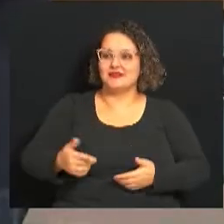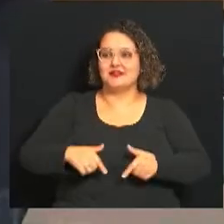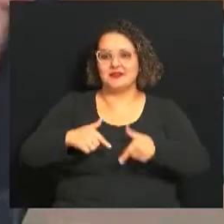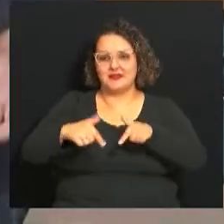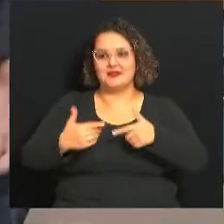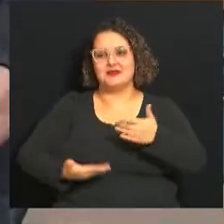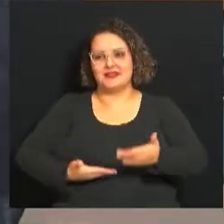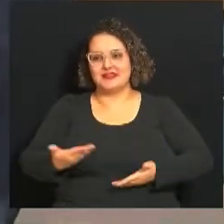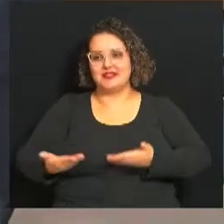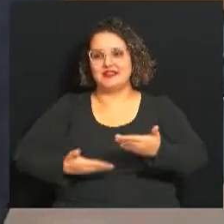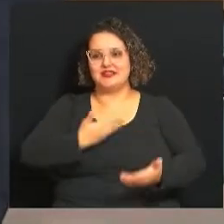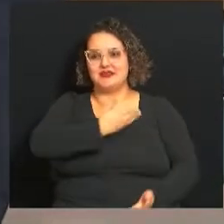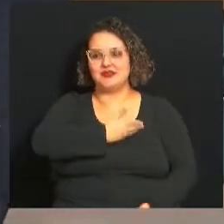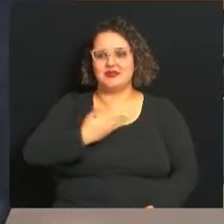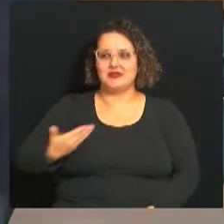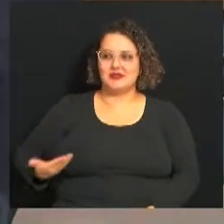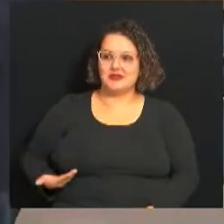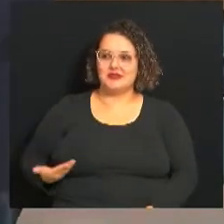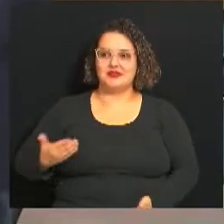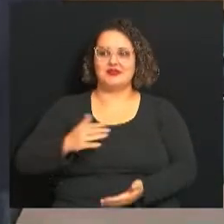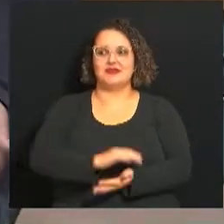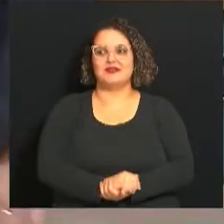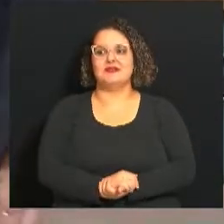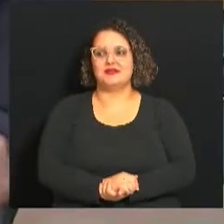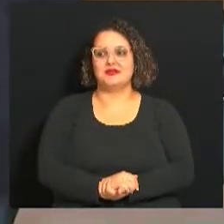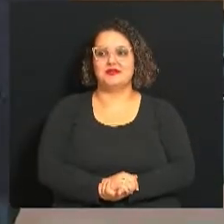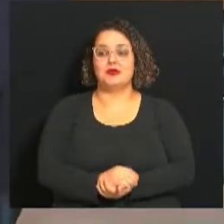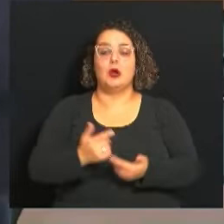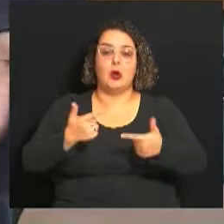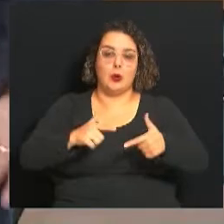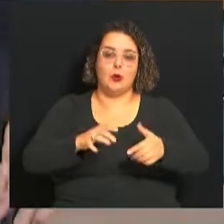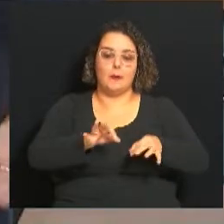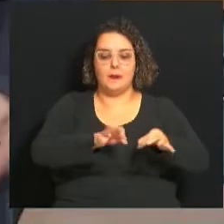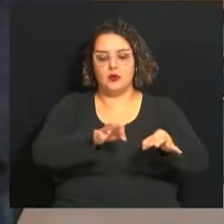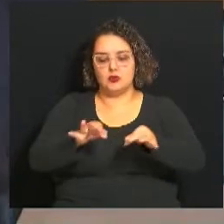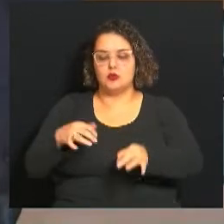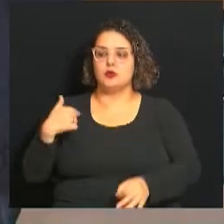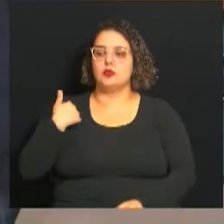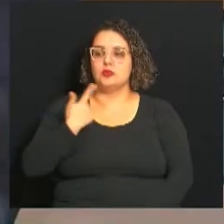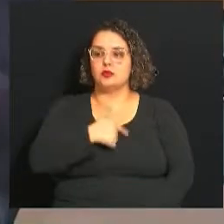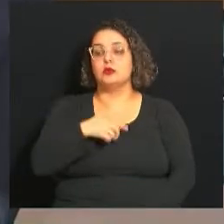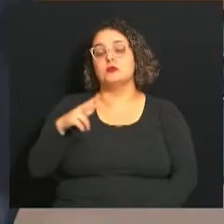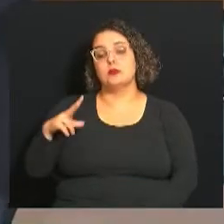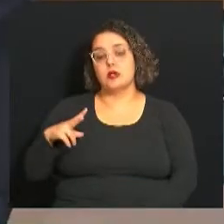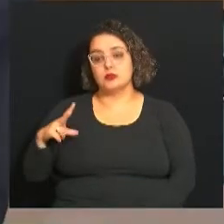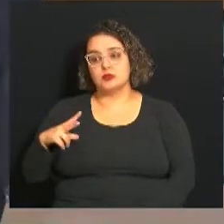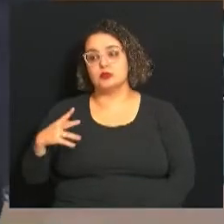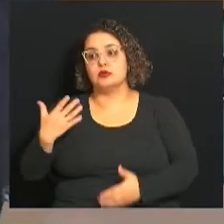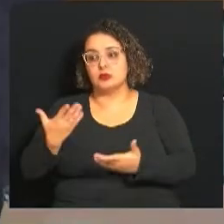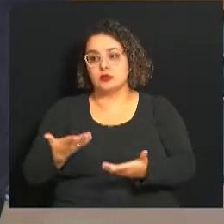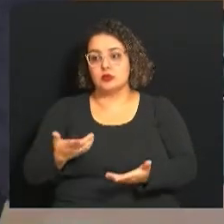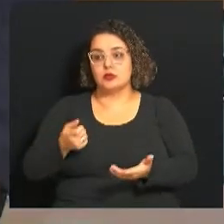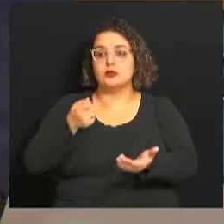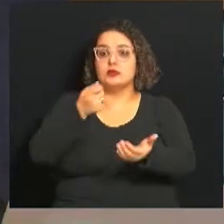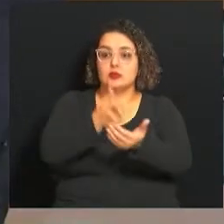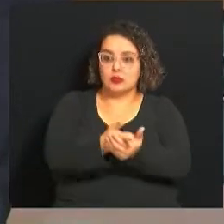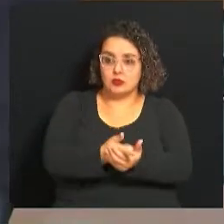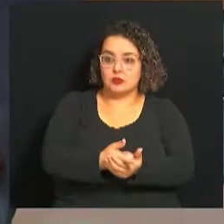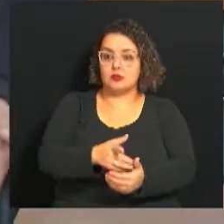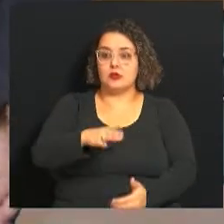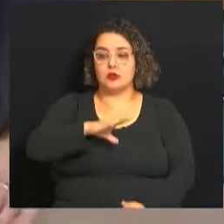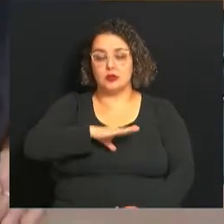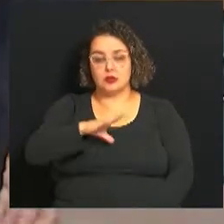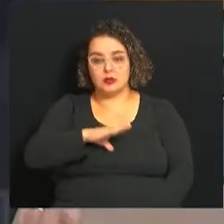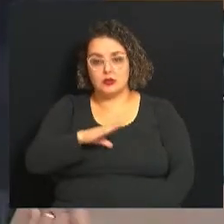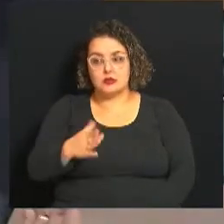uma satisfação muito grande de um prédio, um projeto nosso, que foi feito particular, ter sido comprado pela municipalidade e